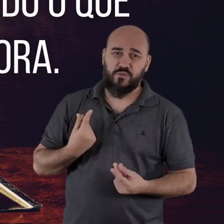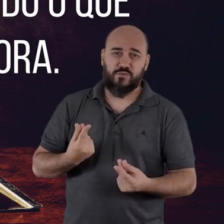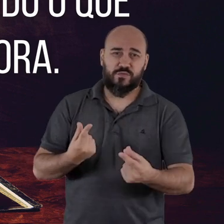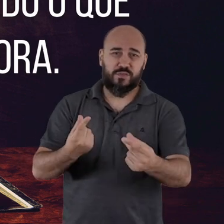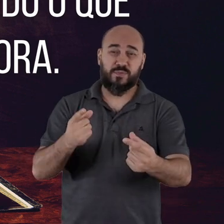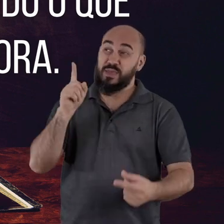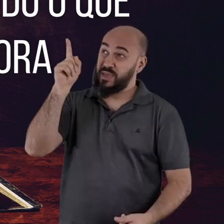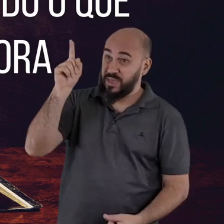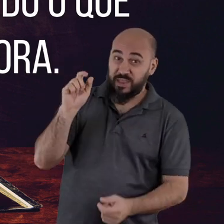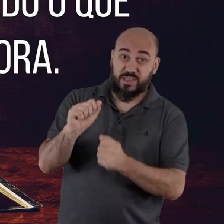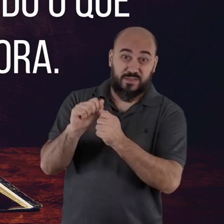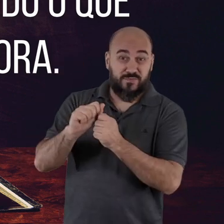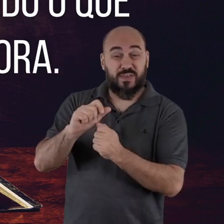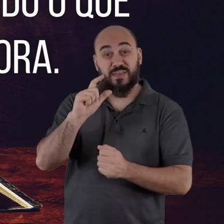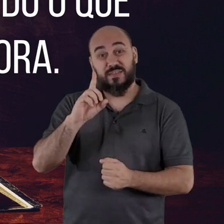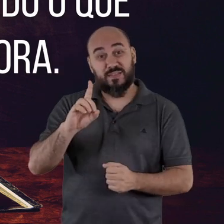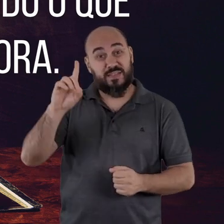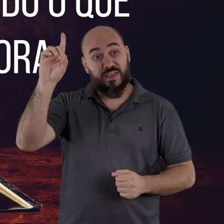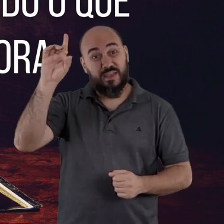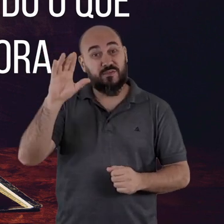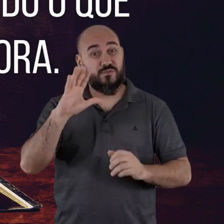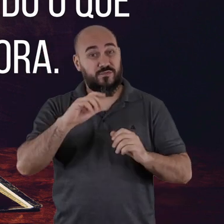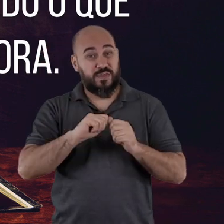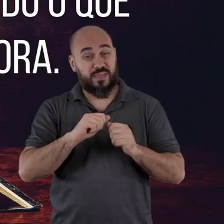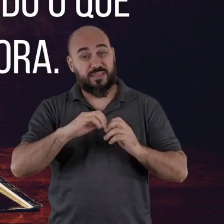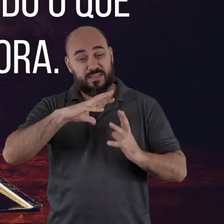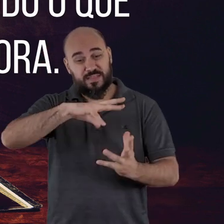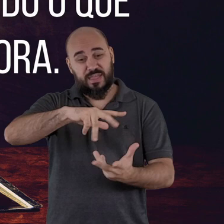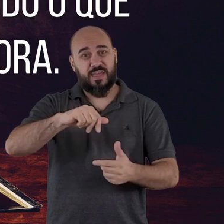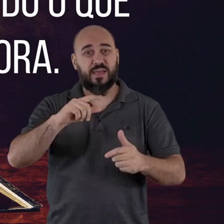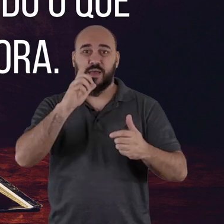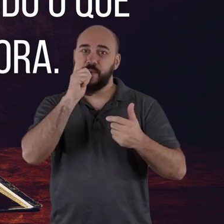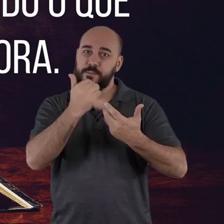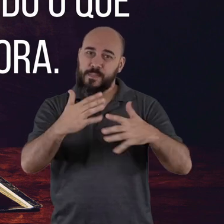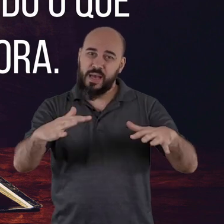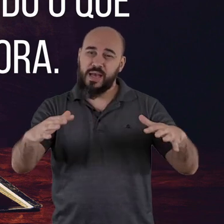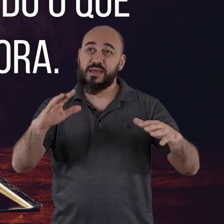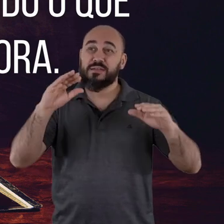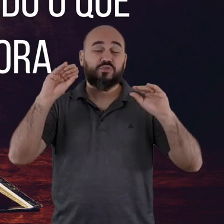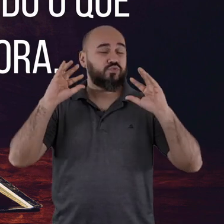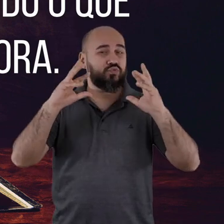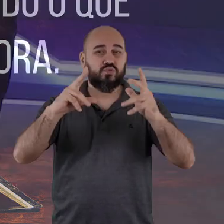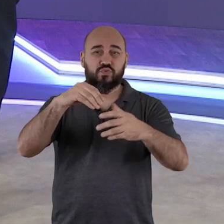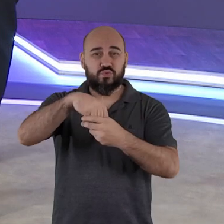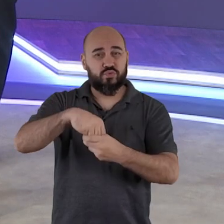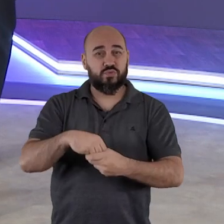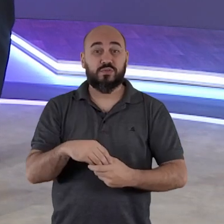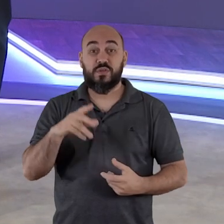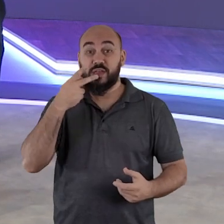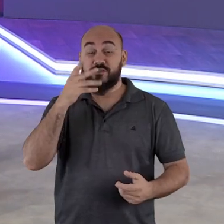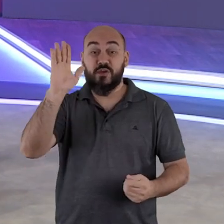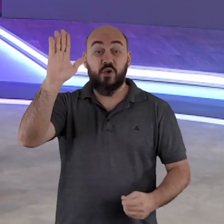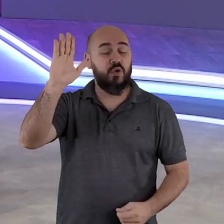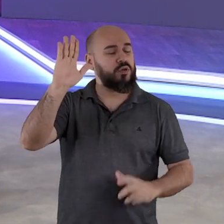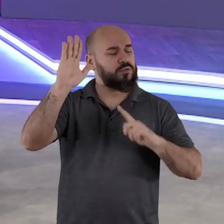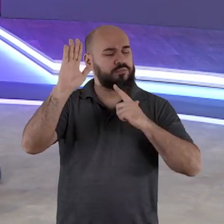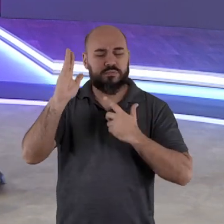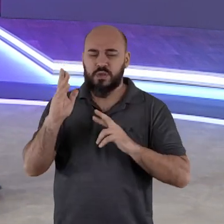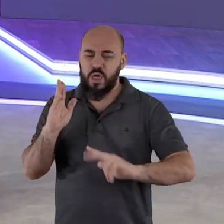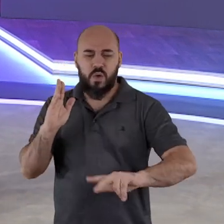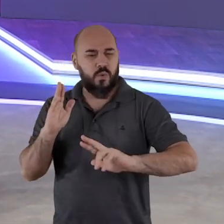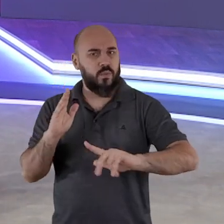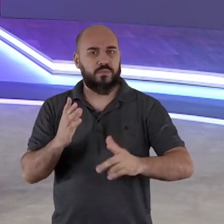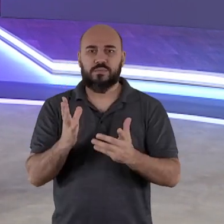mar e tudo que neles há, dizendo: já não haverá demora. É preciso